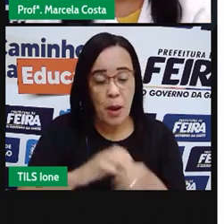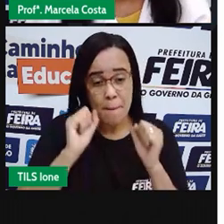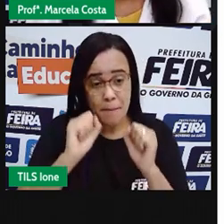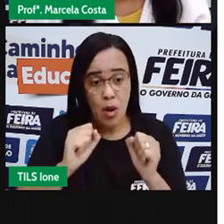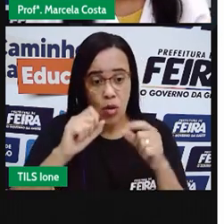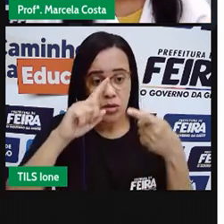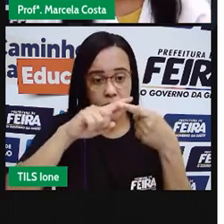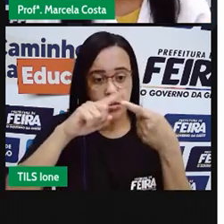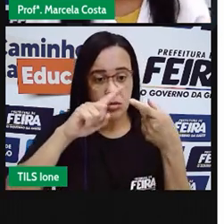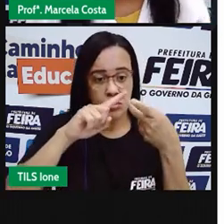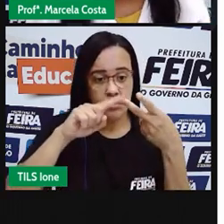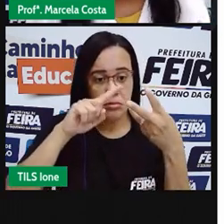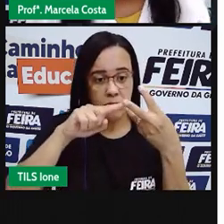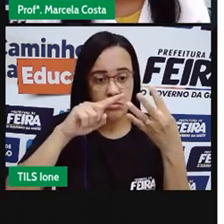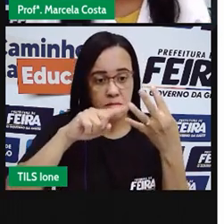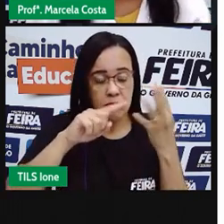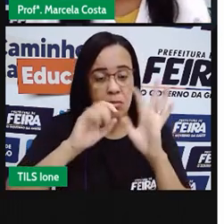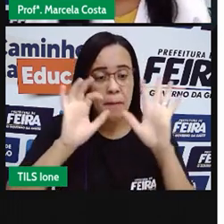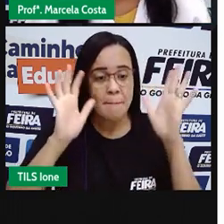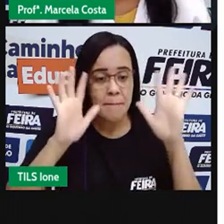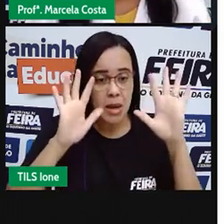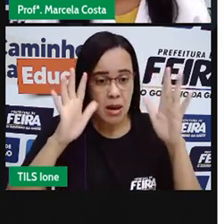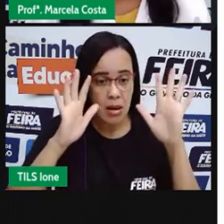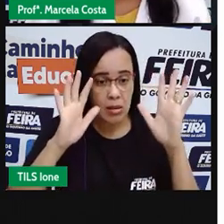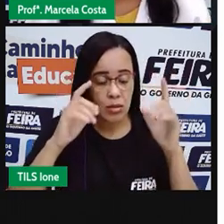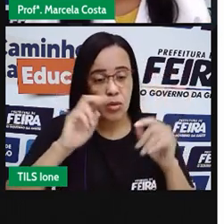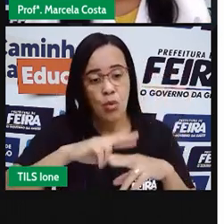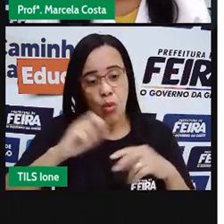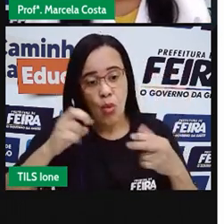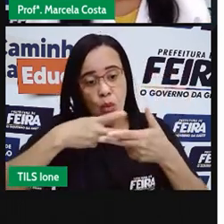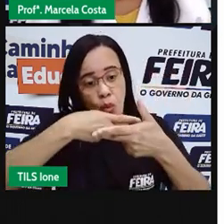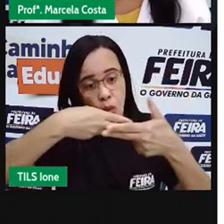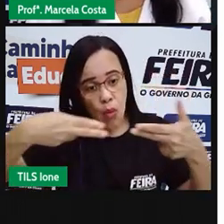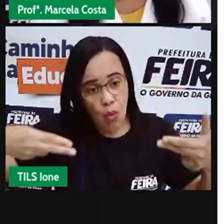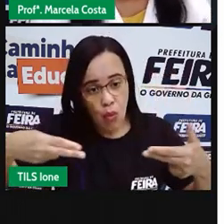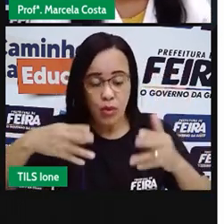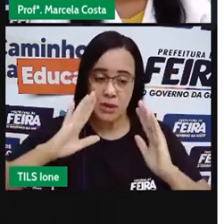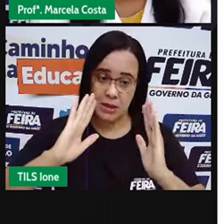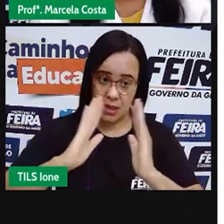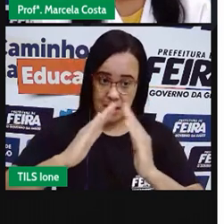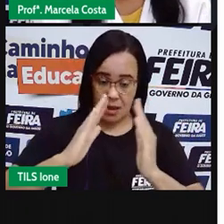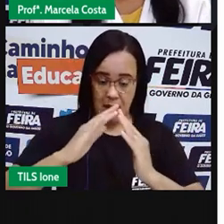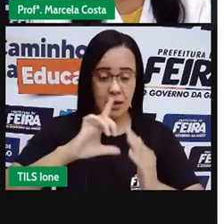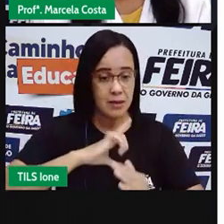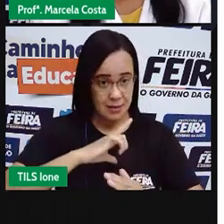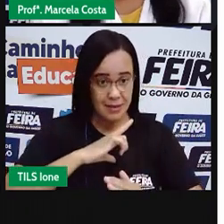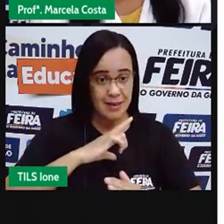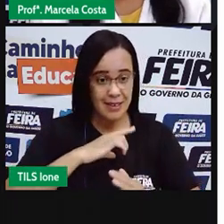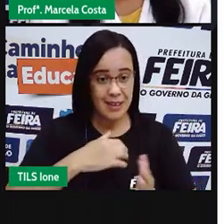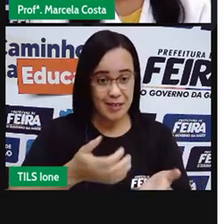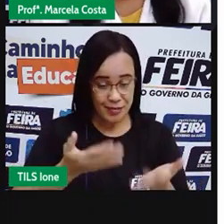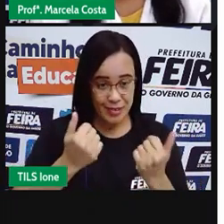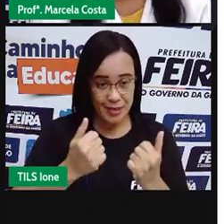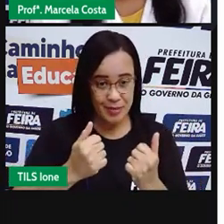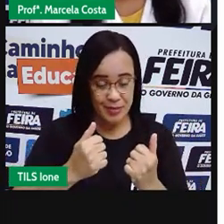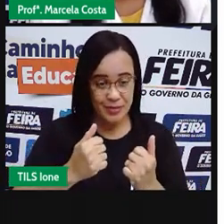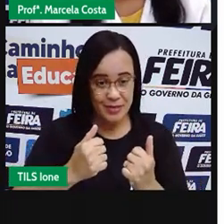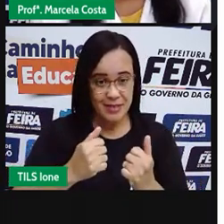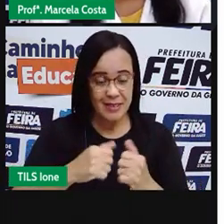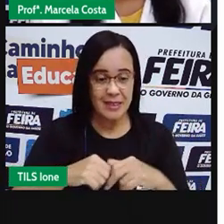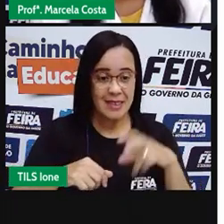mão, pode ser contando objetos que você tem aí. Vamos lá? Então, foi